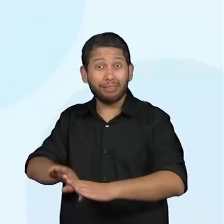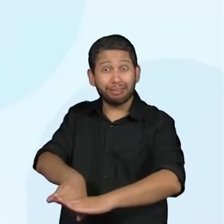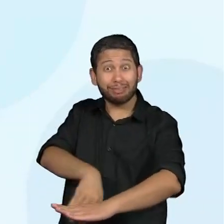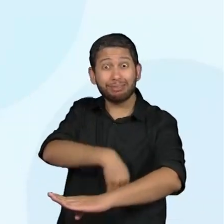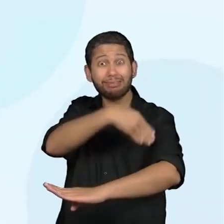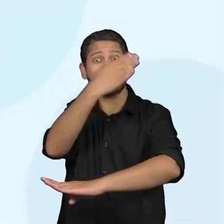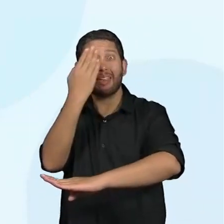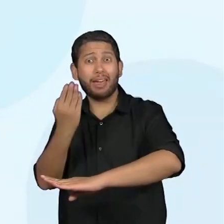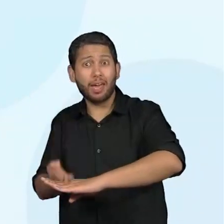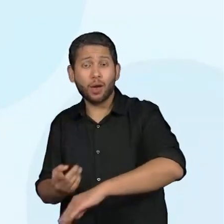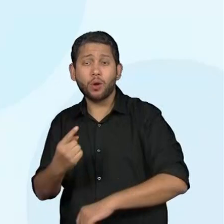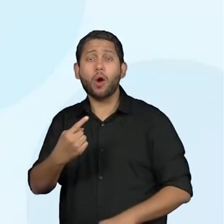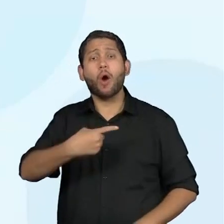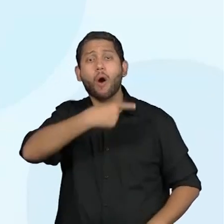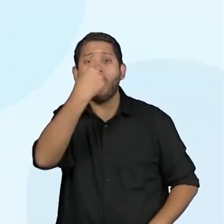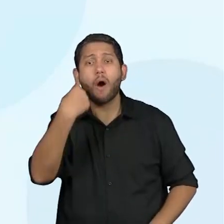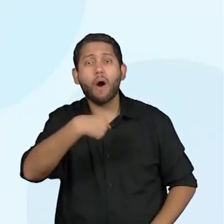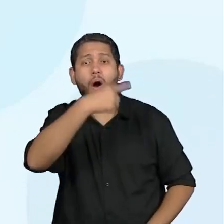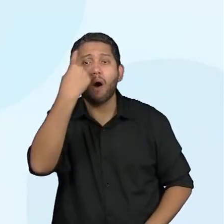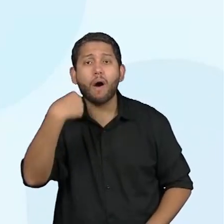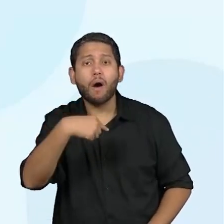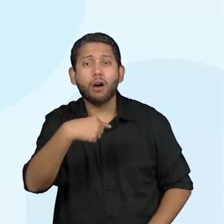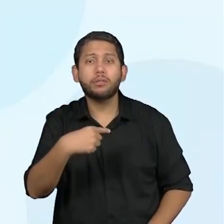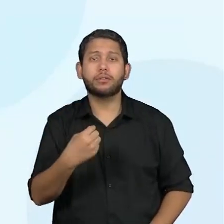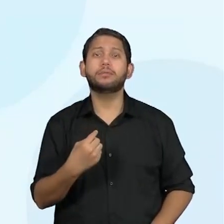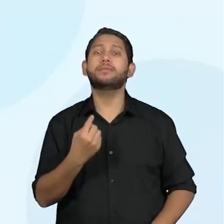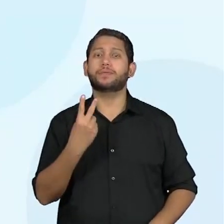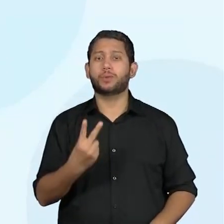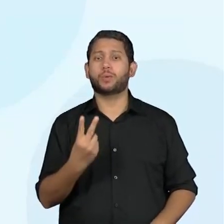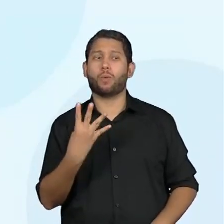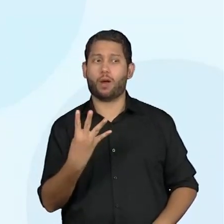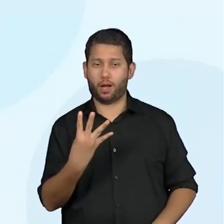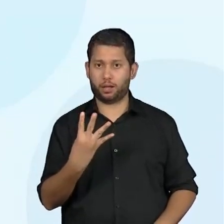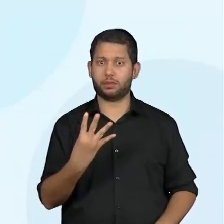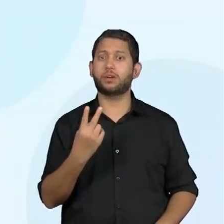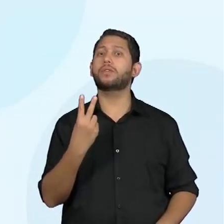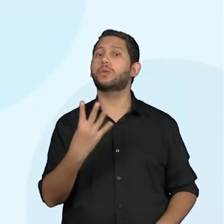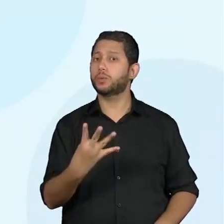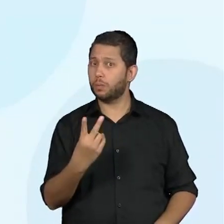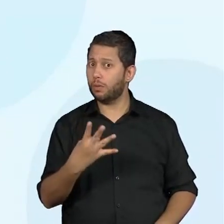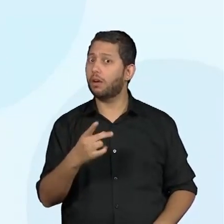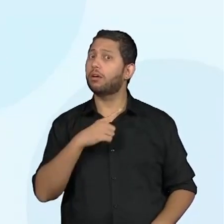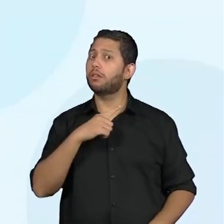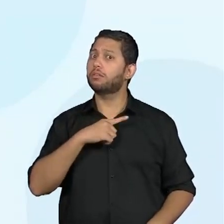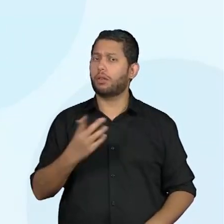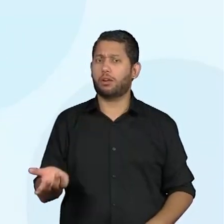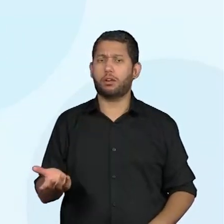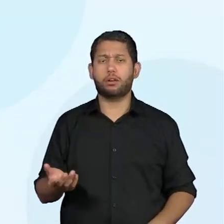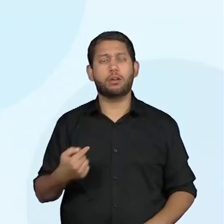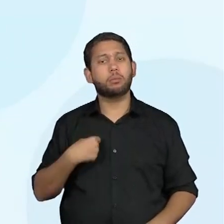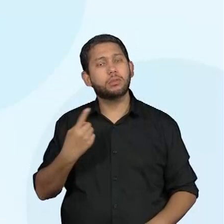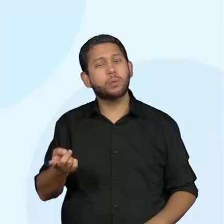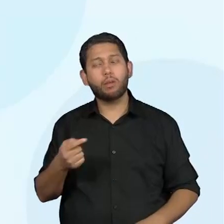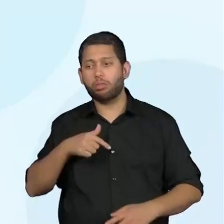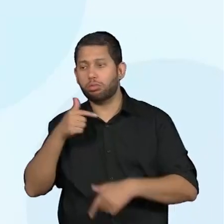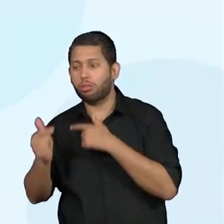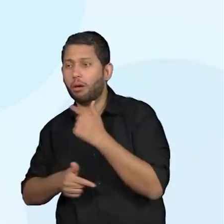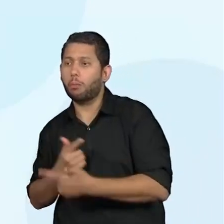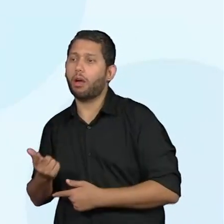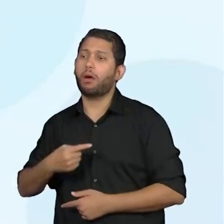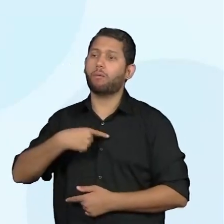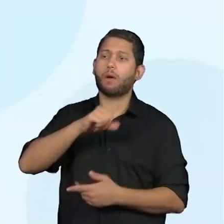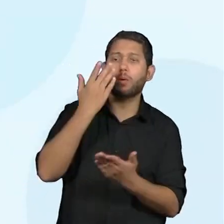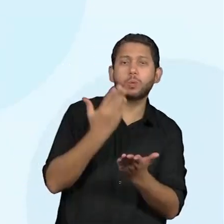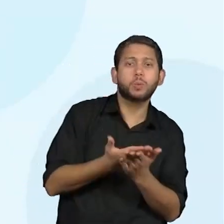falei. Tem gente que tem tanta coisa para fazer que às vezes acha que as 24 horas não são suficientes, né? Mas